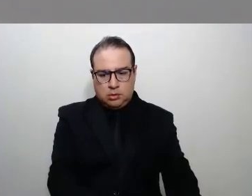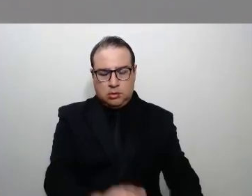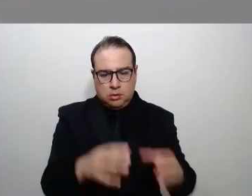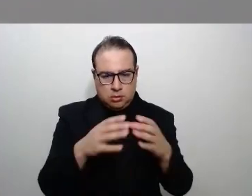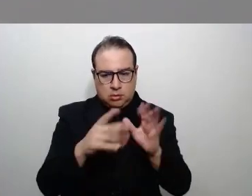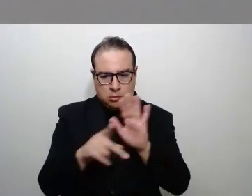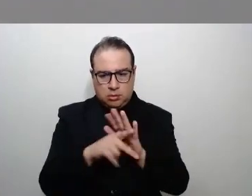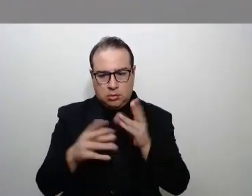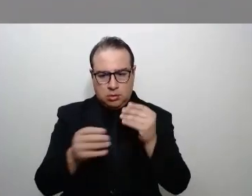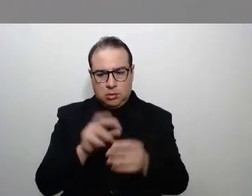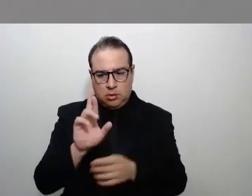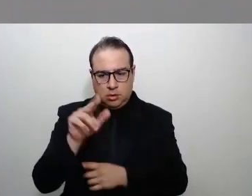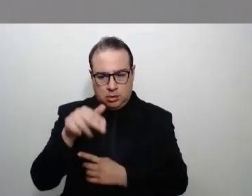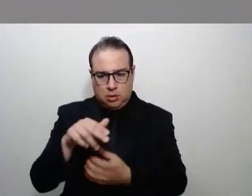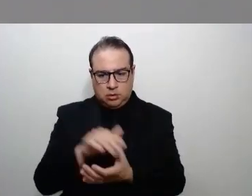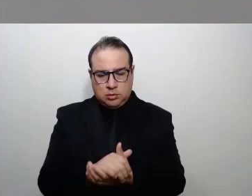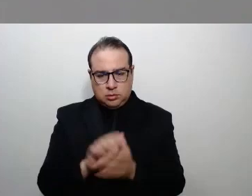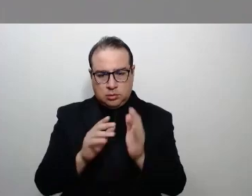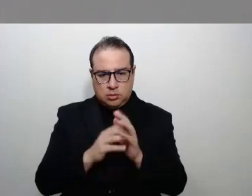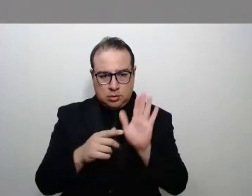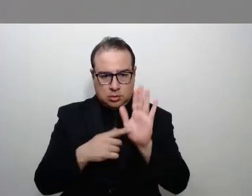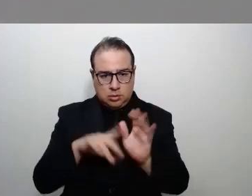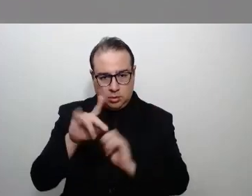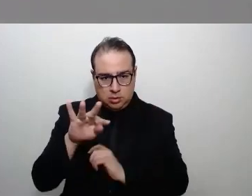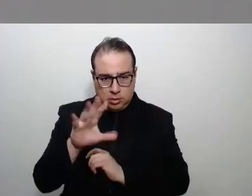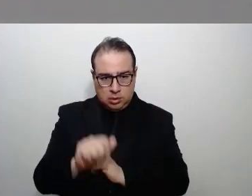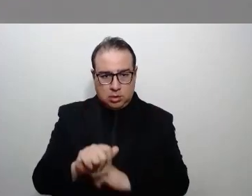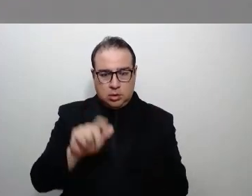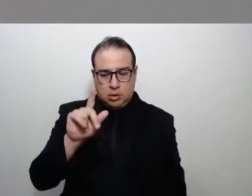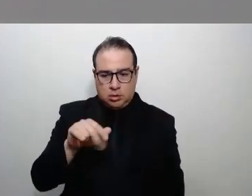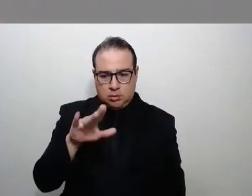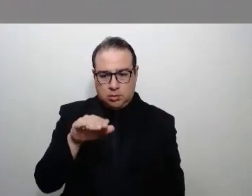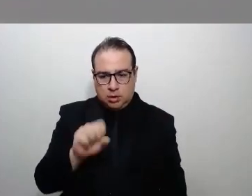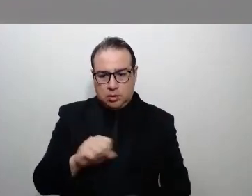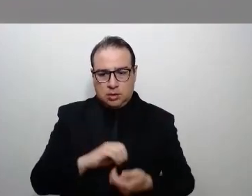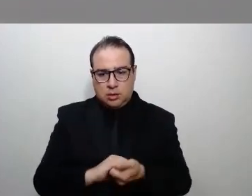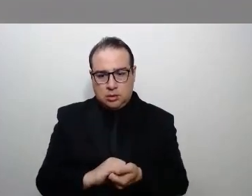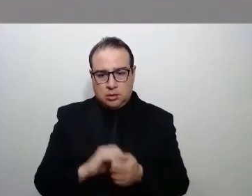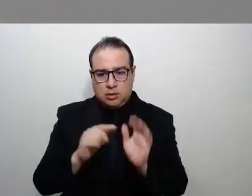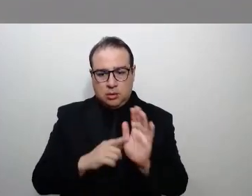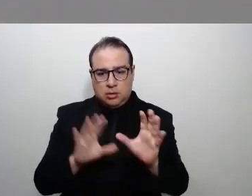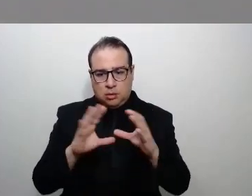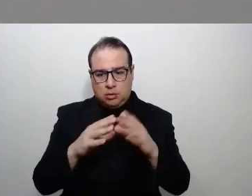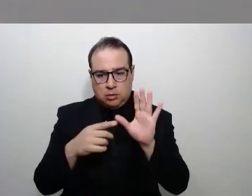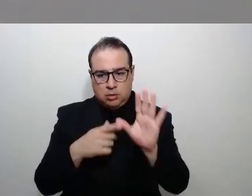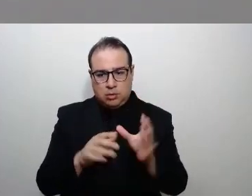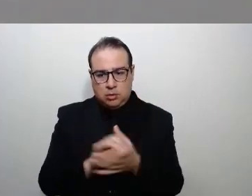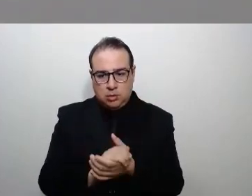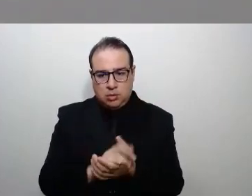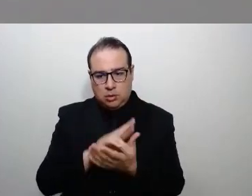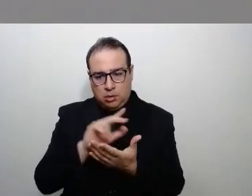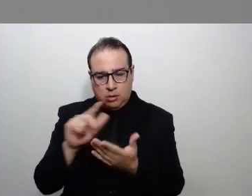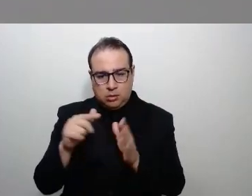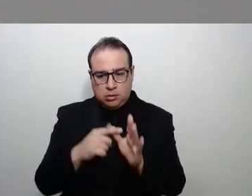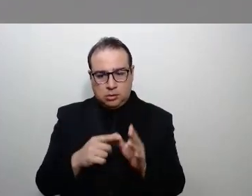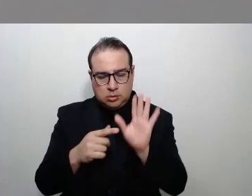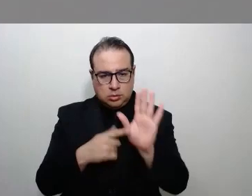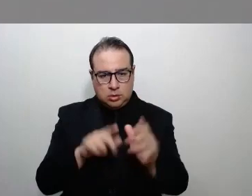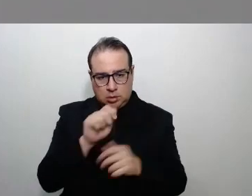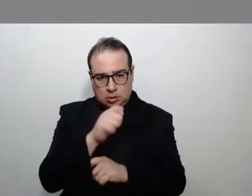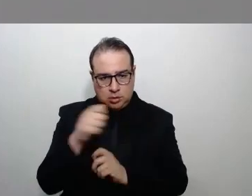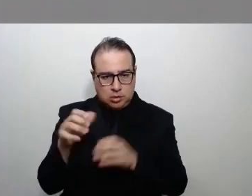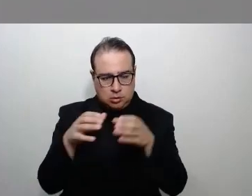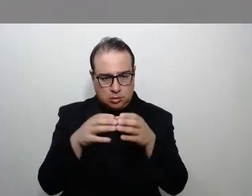Rio Grande do Norte Juiz de Direito André Marques assessor especial da presidência da Associação dos